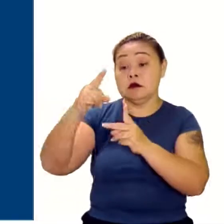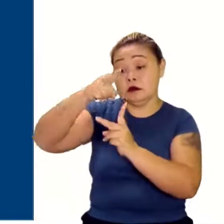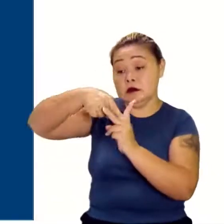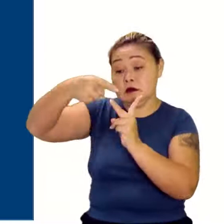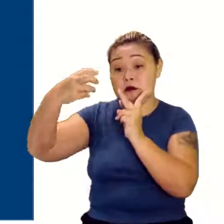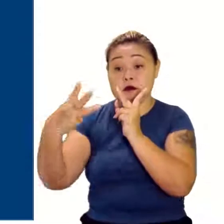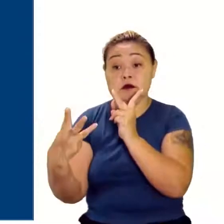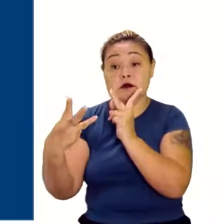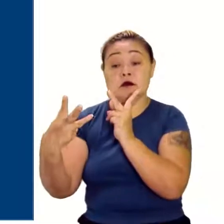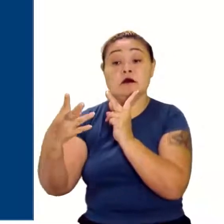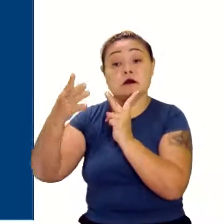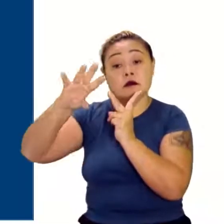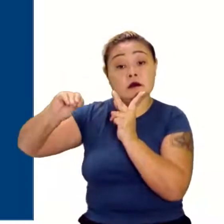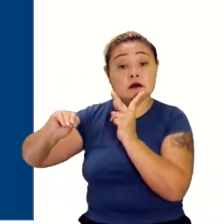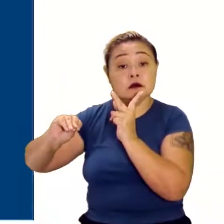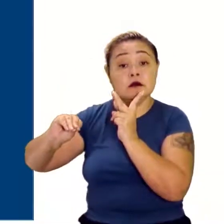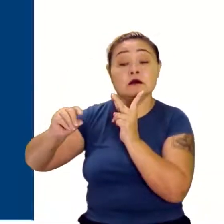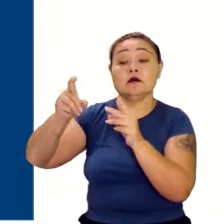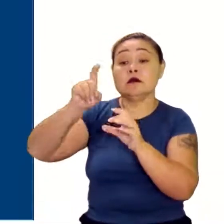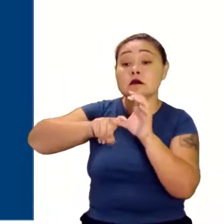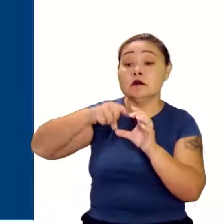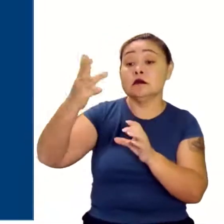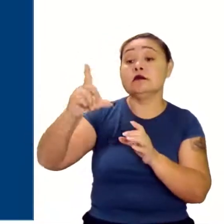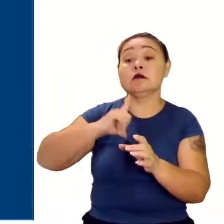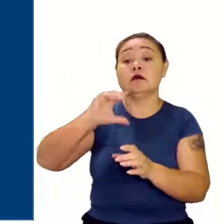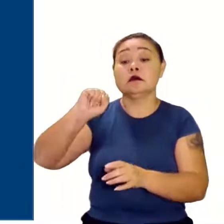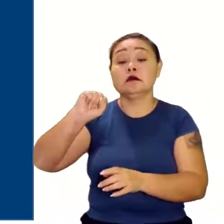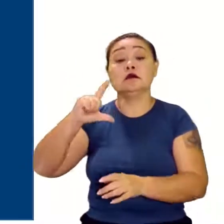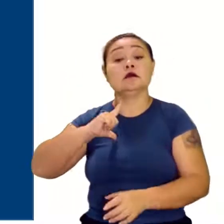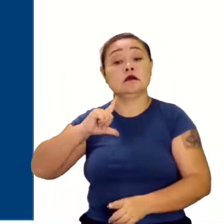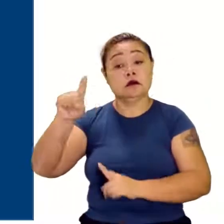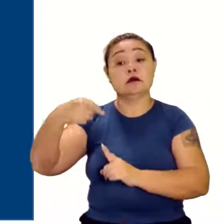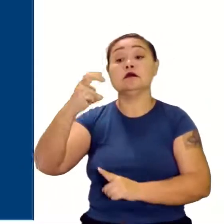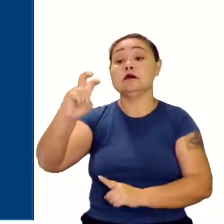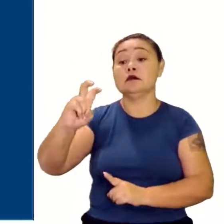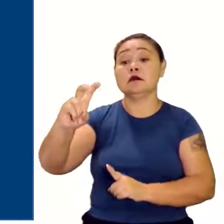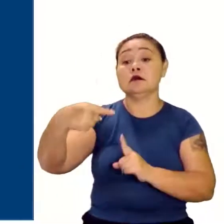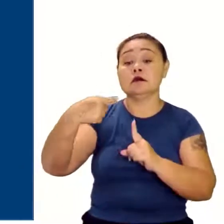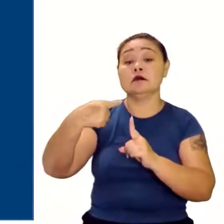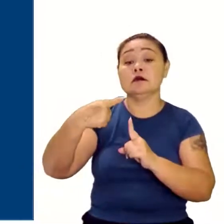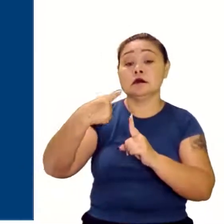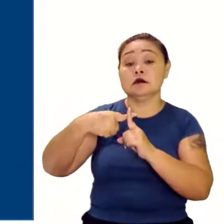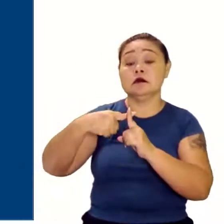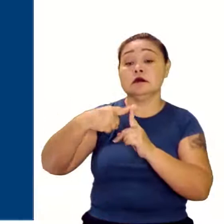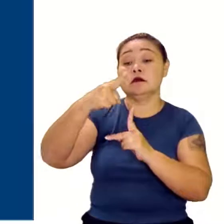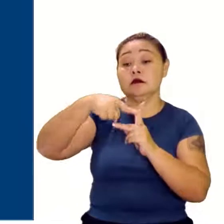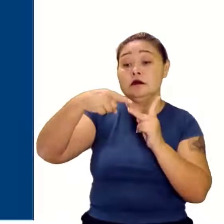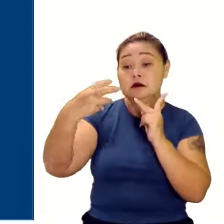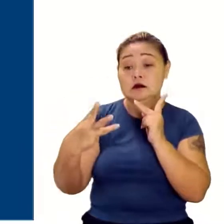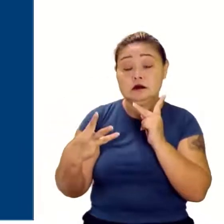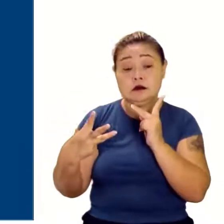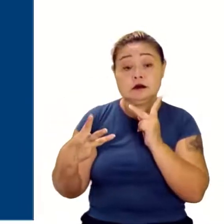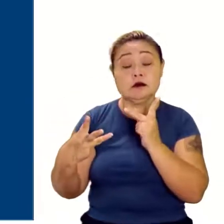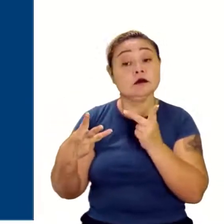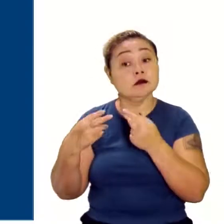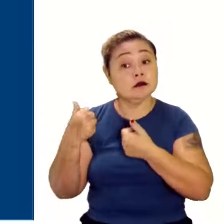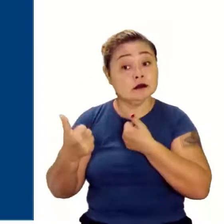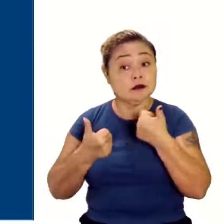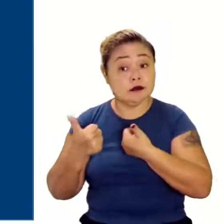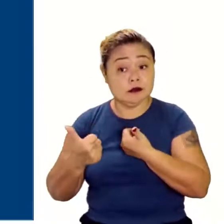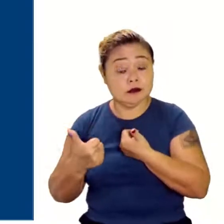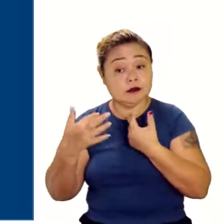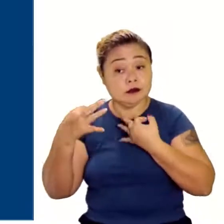3 permanece. Devo 3, tenho 8, fiquei com 5, saldo positivo.